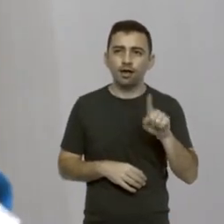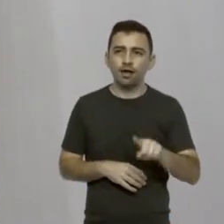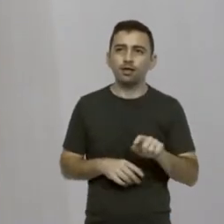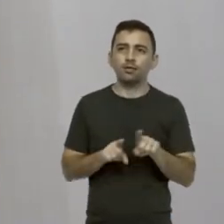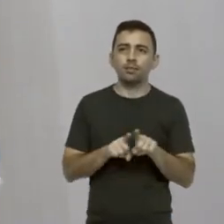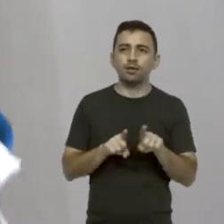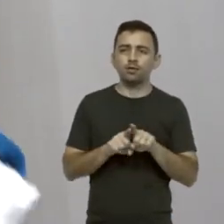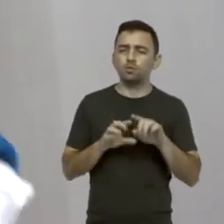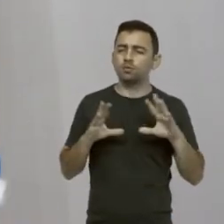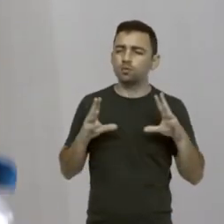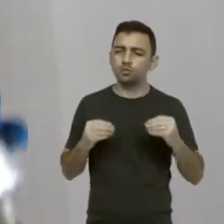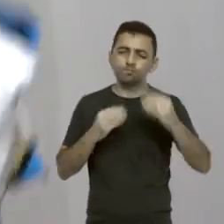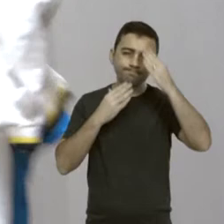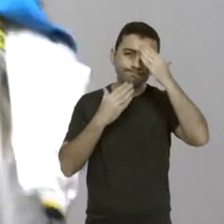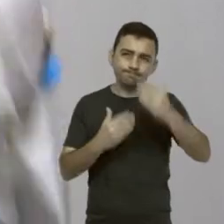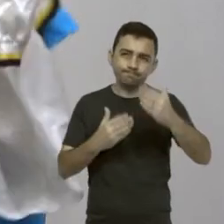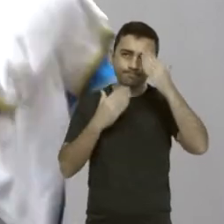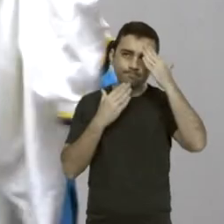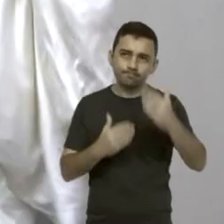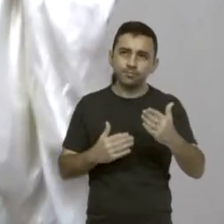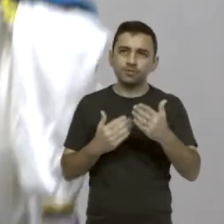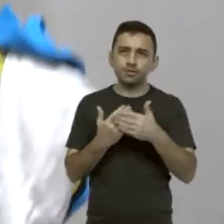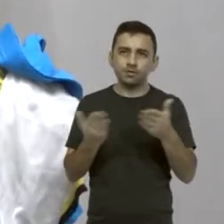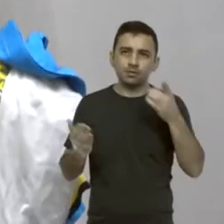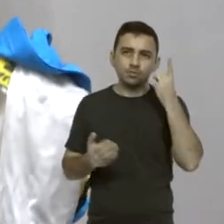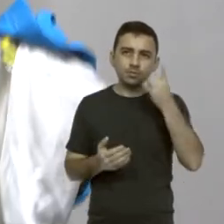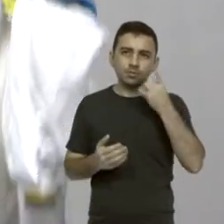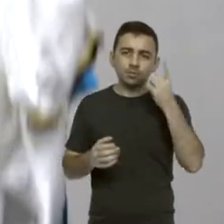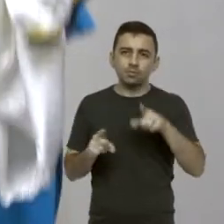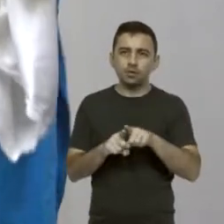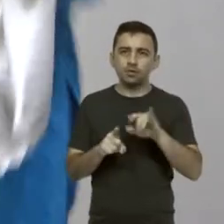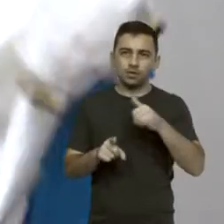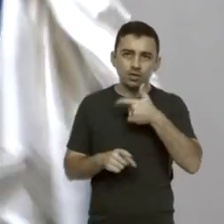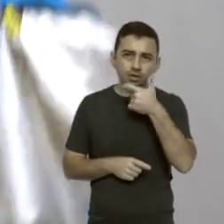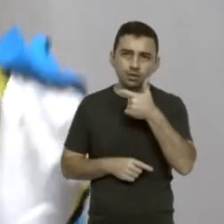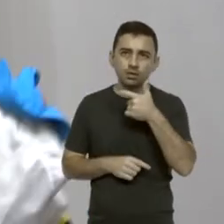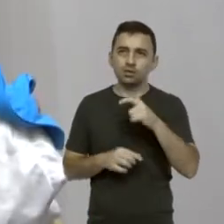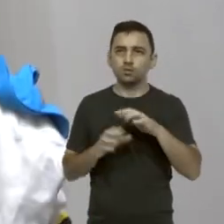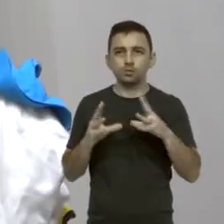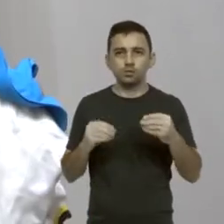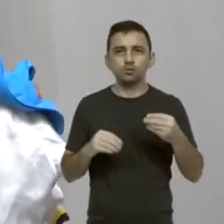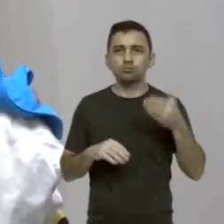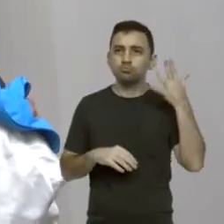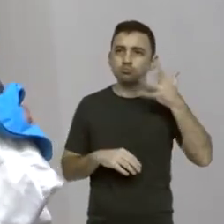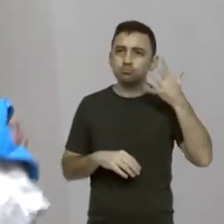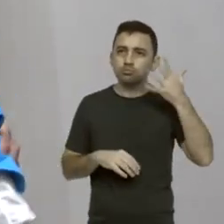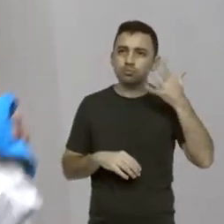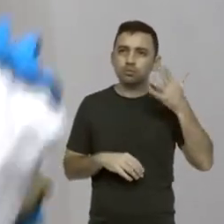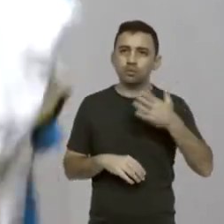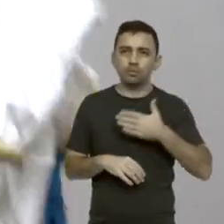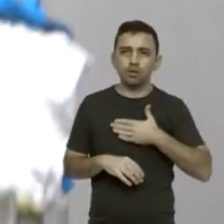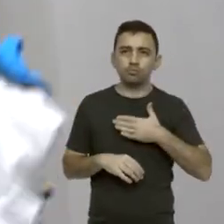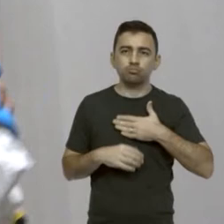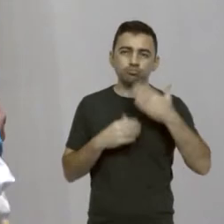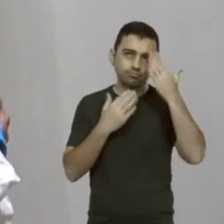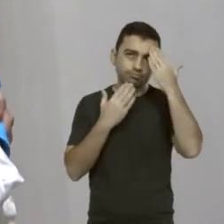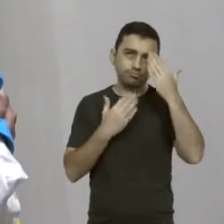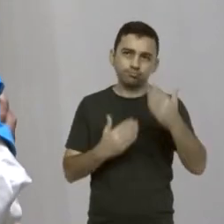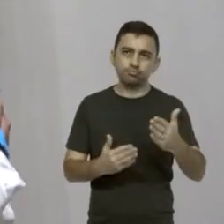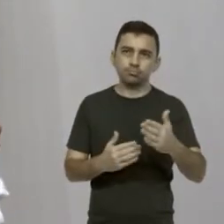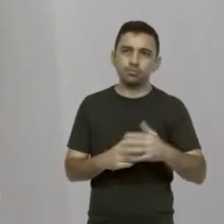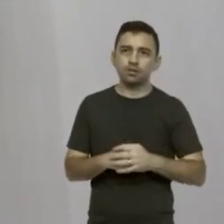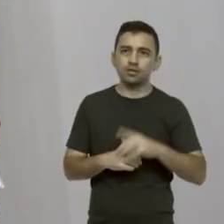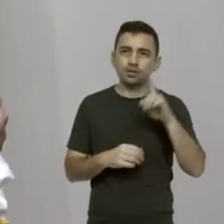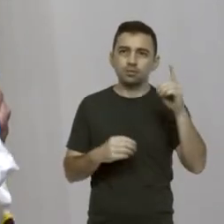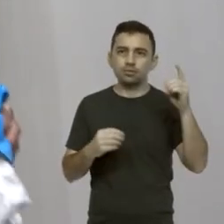muito obrigado. Terá um trabalho certo, aos deputados, obrigado, Jerry, e a todos que discursaram, meu agradecimento, e que Deus me dê